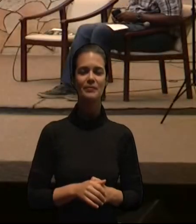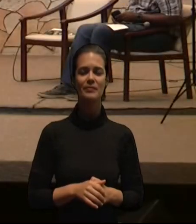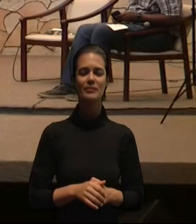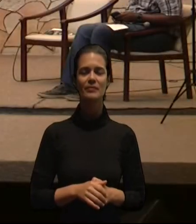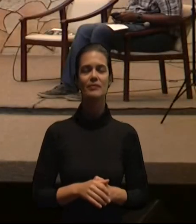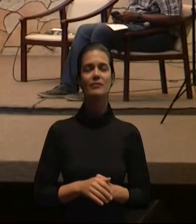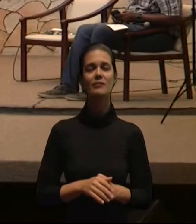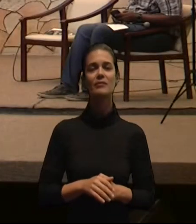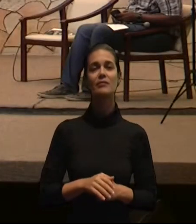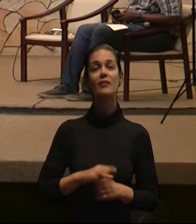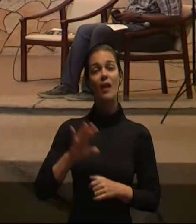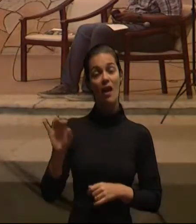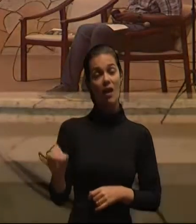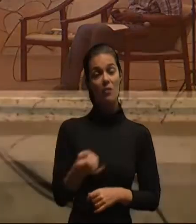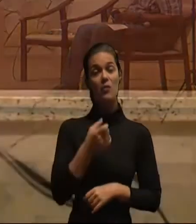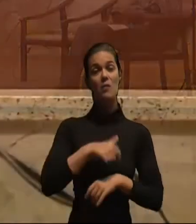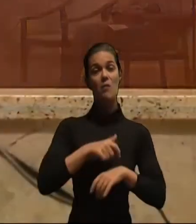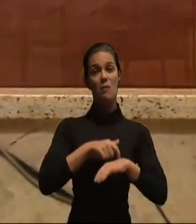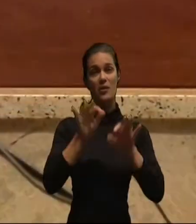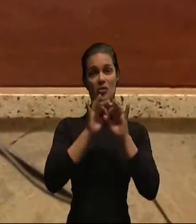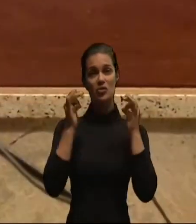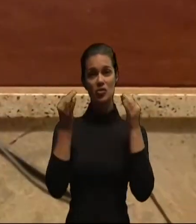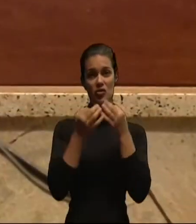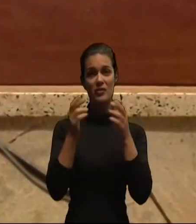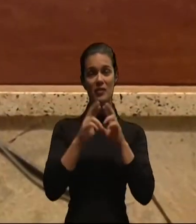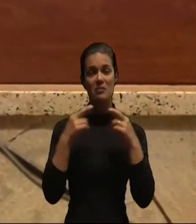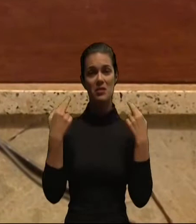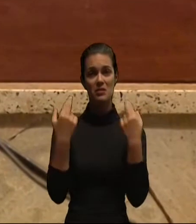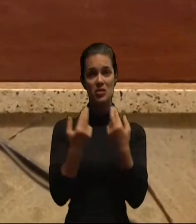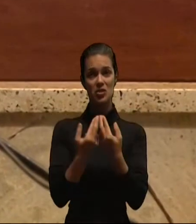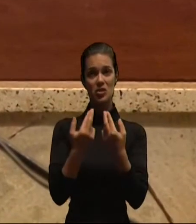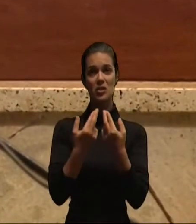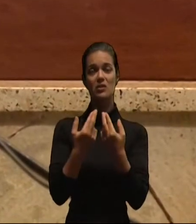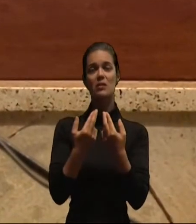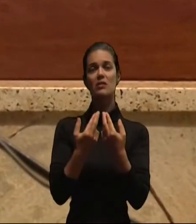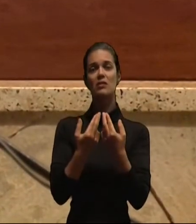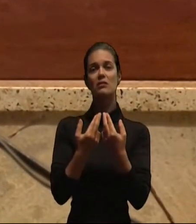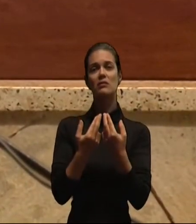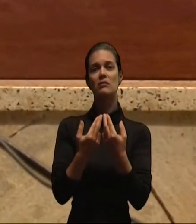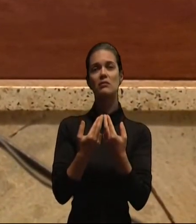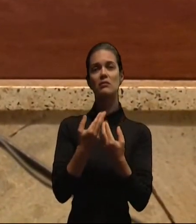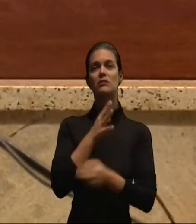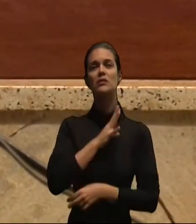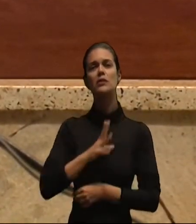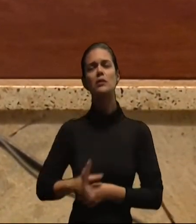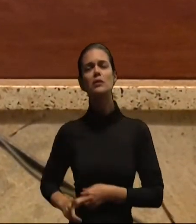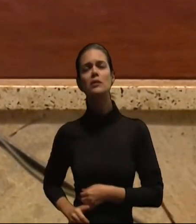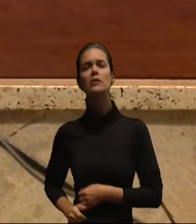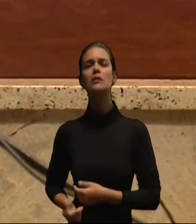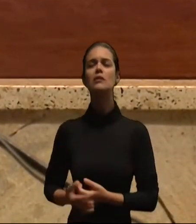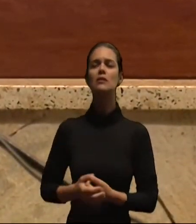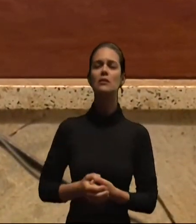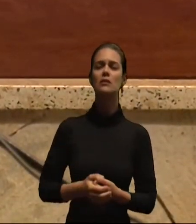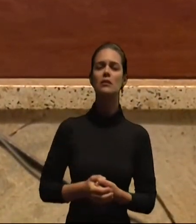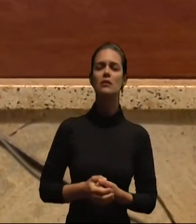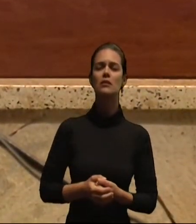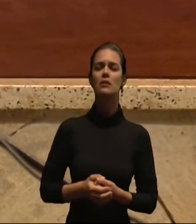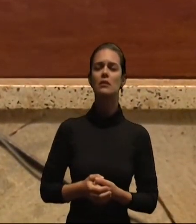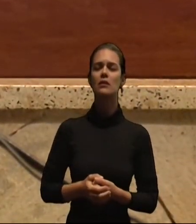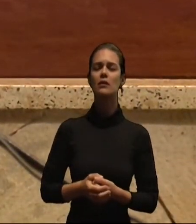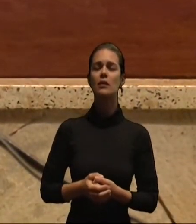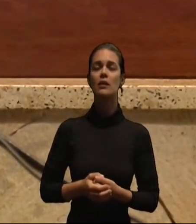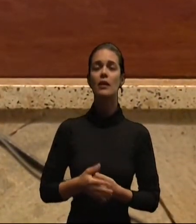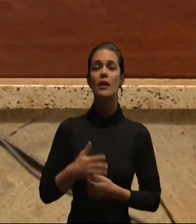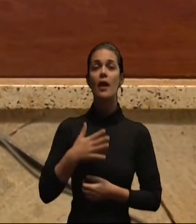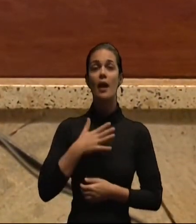Aproveito esse momento em família, que estamos reunidos aqui para cultuar o nosso Deus, e você aí do seu sofá, para dizer que a canção que eu vou cantar, Ser Minha Vida,